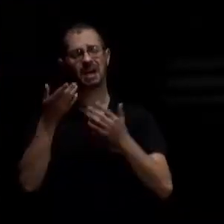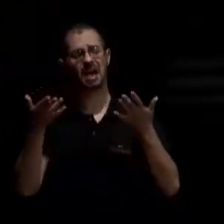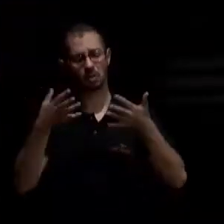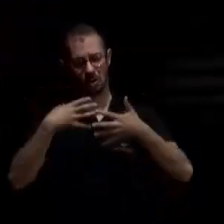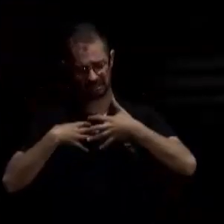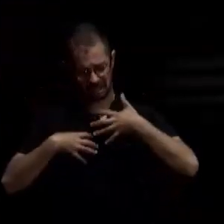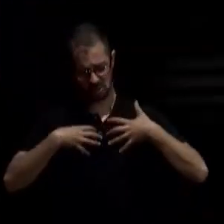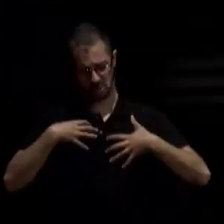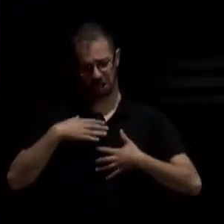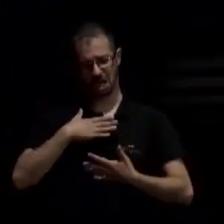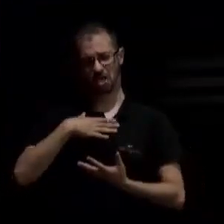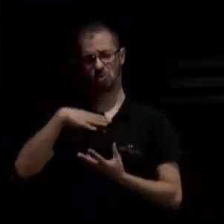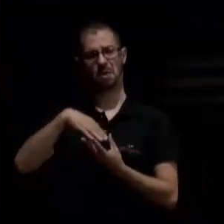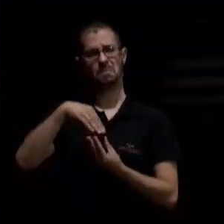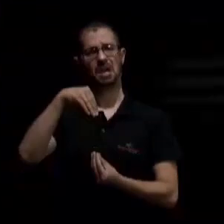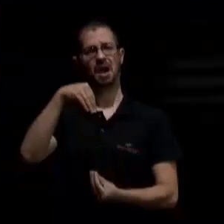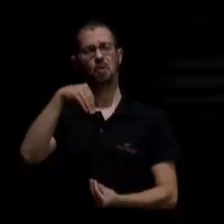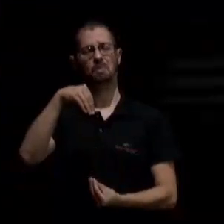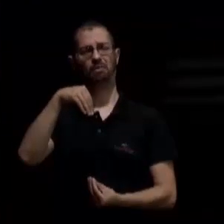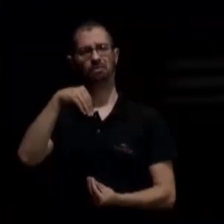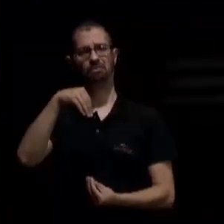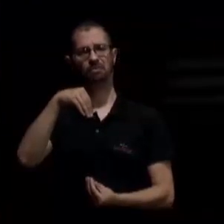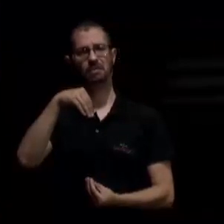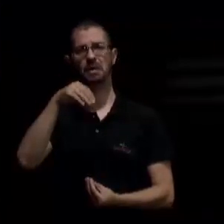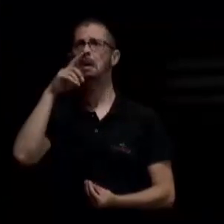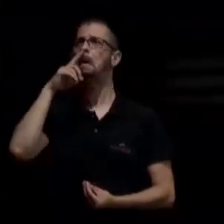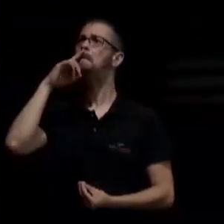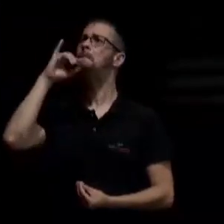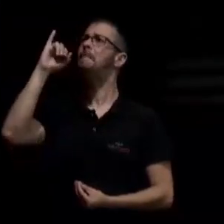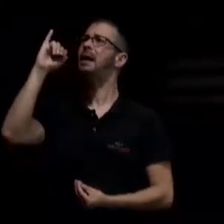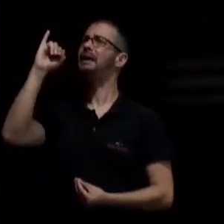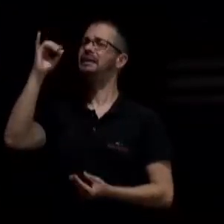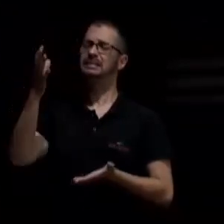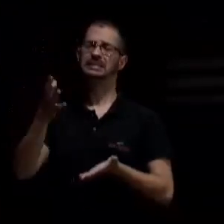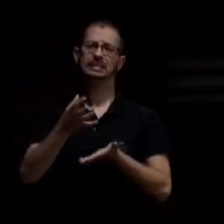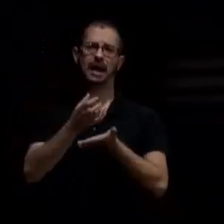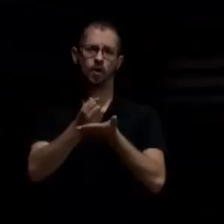minha alma. E que direi eu? Pai, salva-me desta hora.